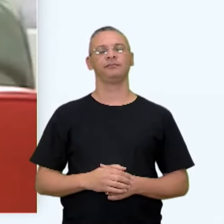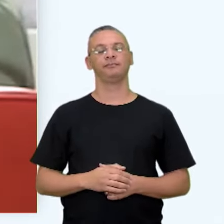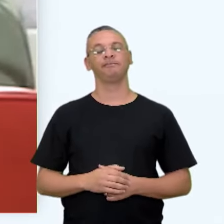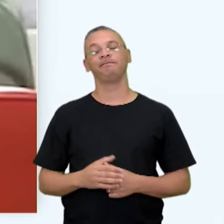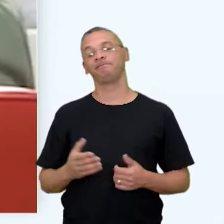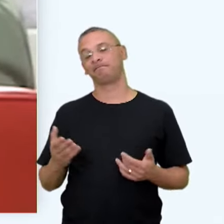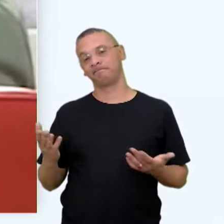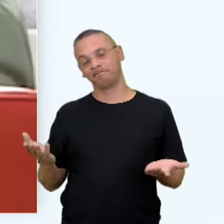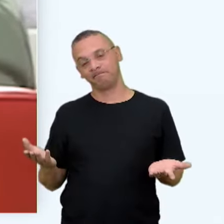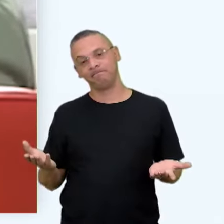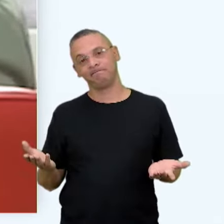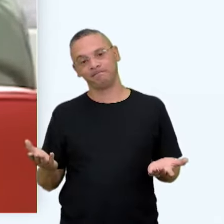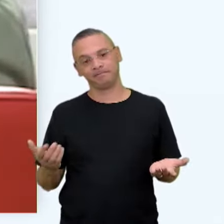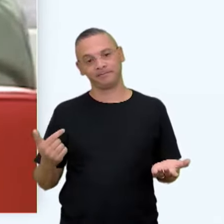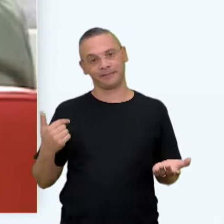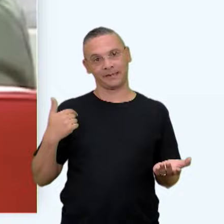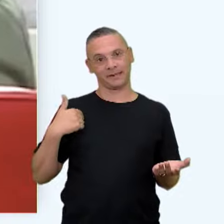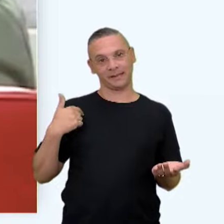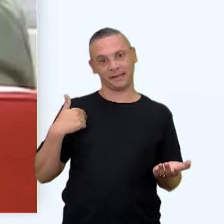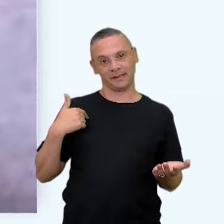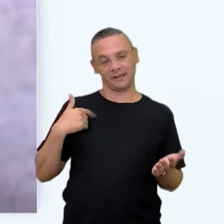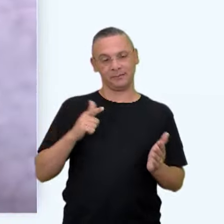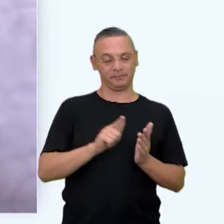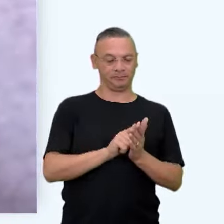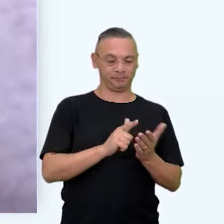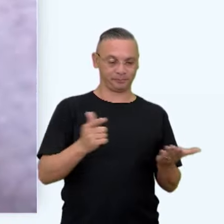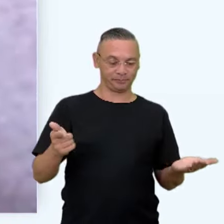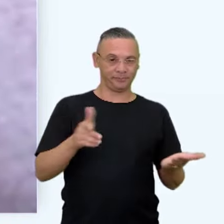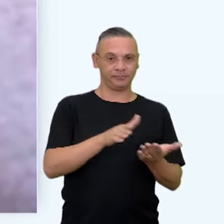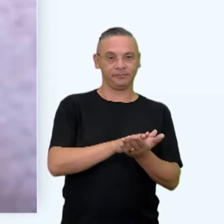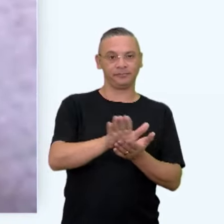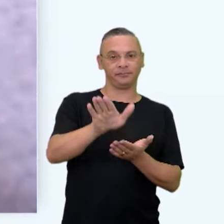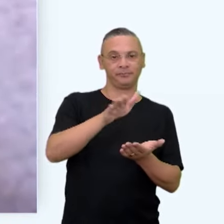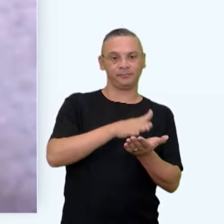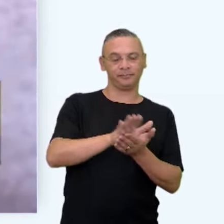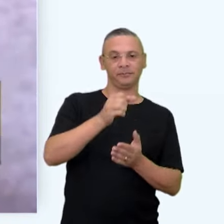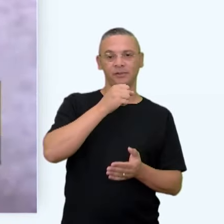Bom, eu parei de fazer jornal impresso em